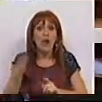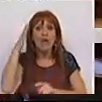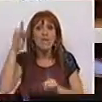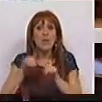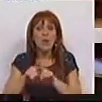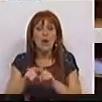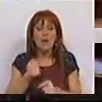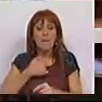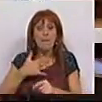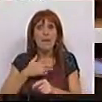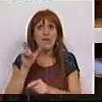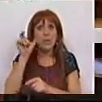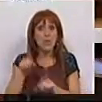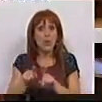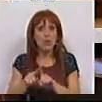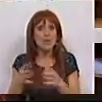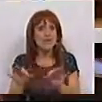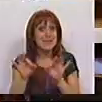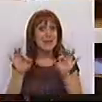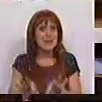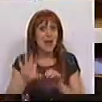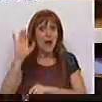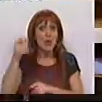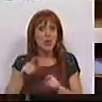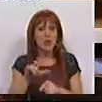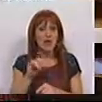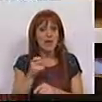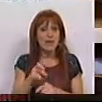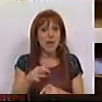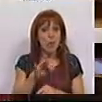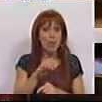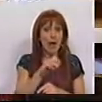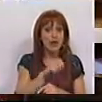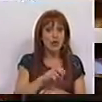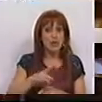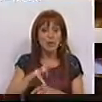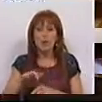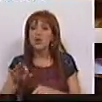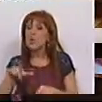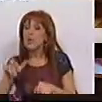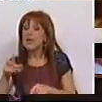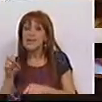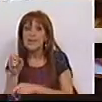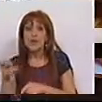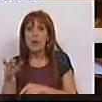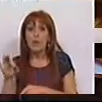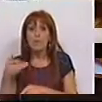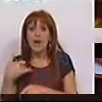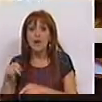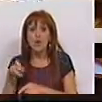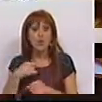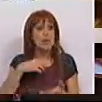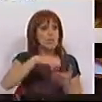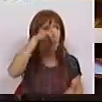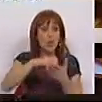perspectiva patrimonial, tal como de resto aconteceu com o Liceu Passos Manuel, com o Liceu Pedro Nunes. Estamos a falar de um edifício,